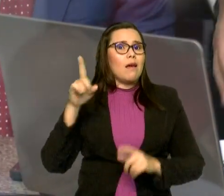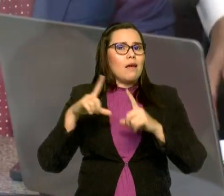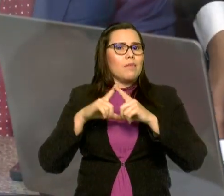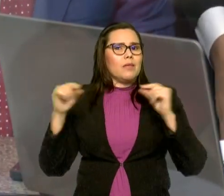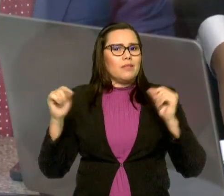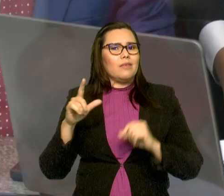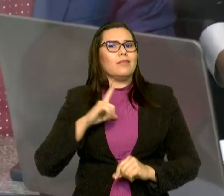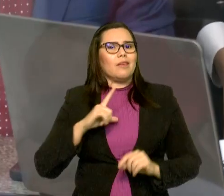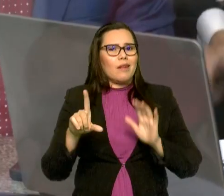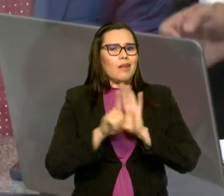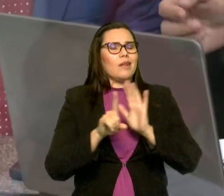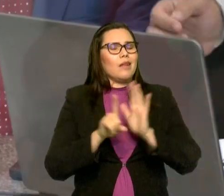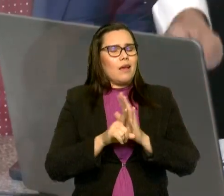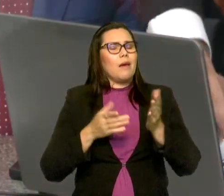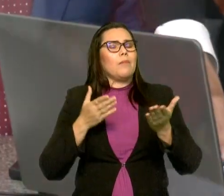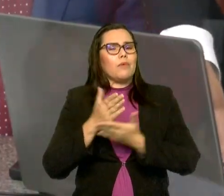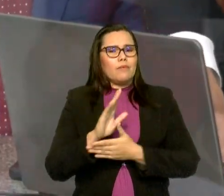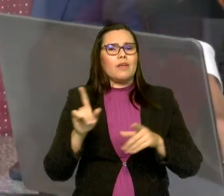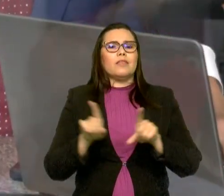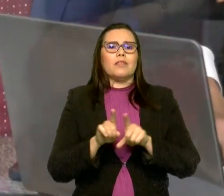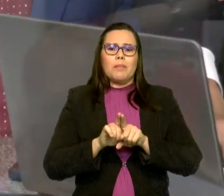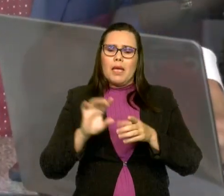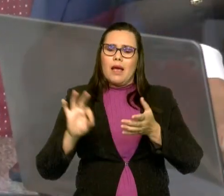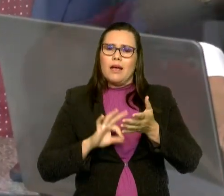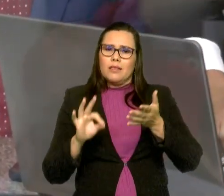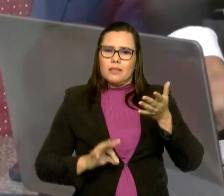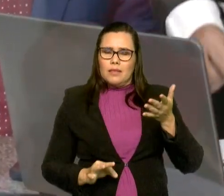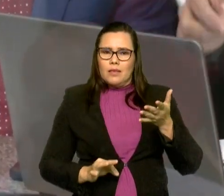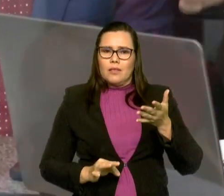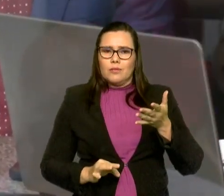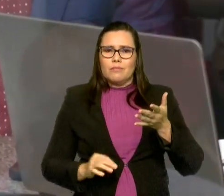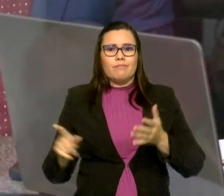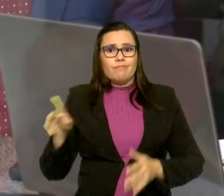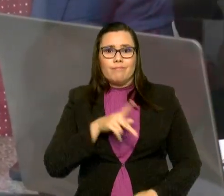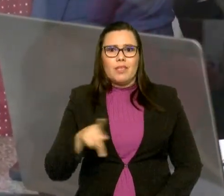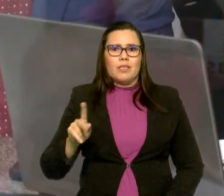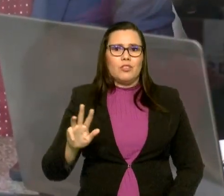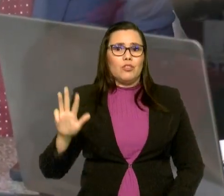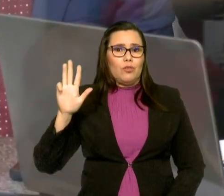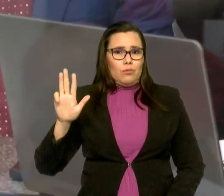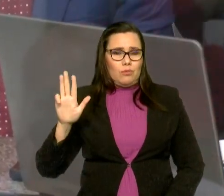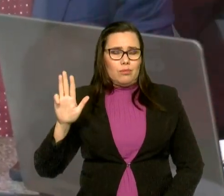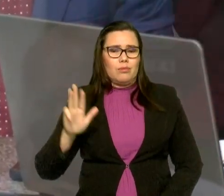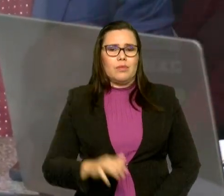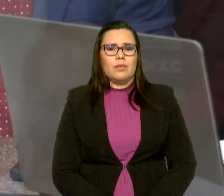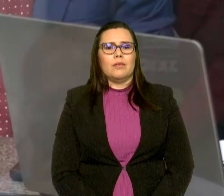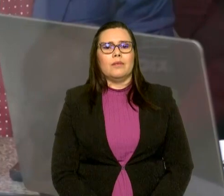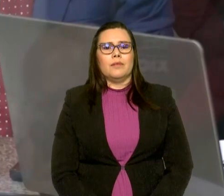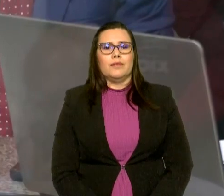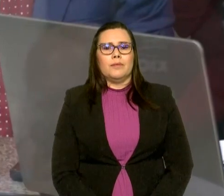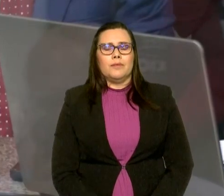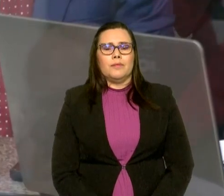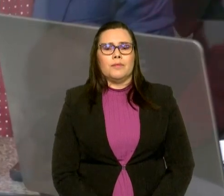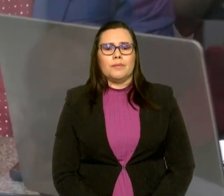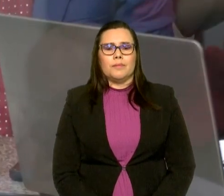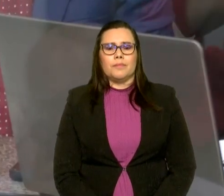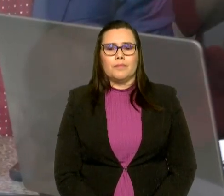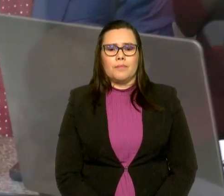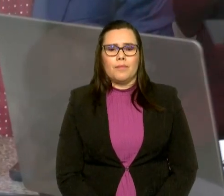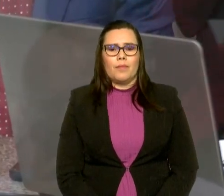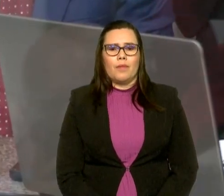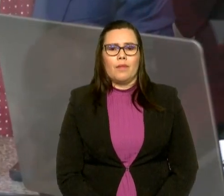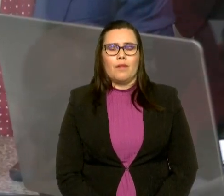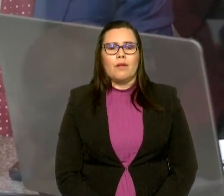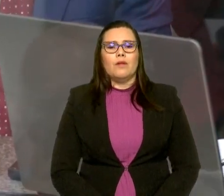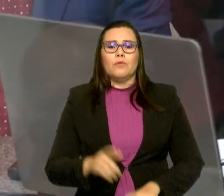aprovadas, sancionadas através do presidente, que estão em vigor já, que foram aprovadas pelo presidente, leis a qual